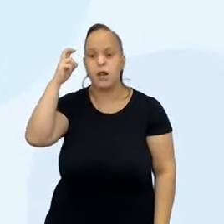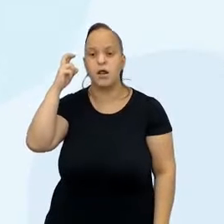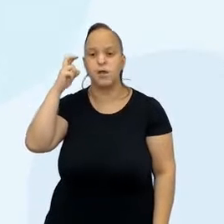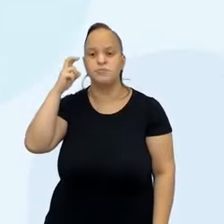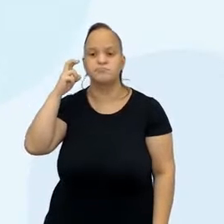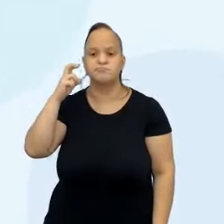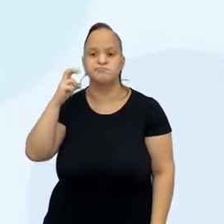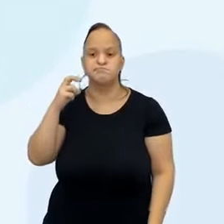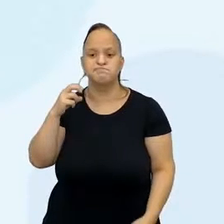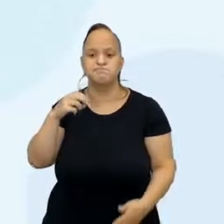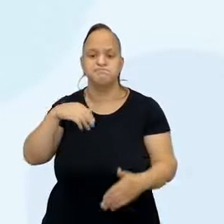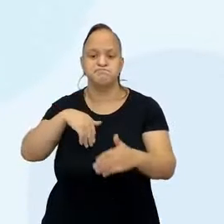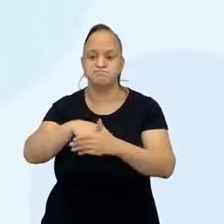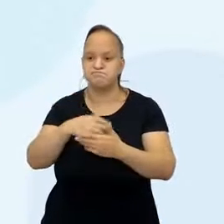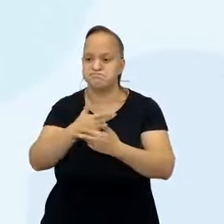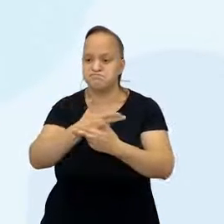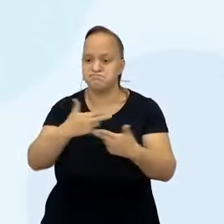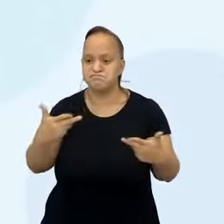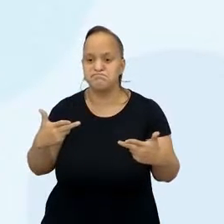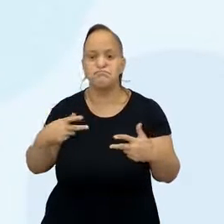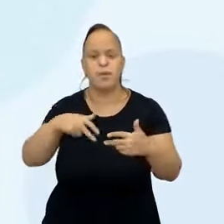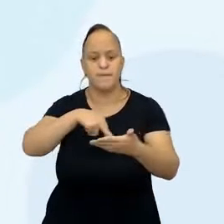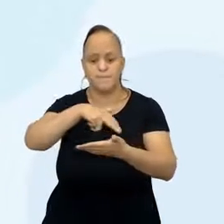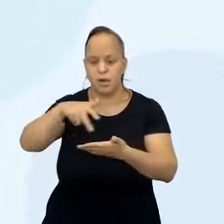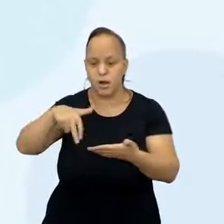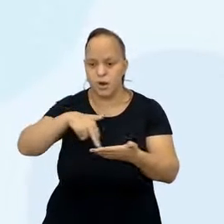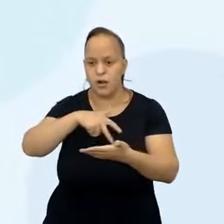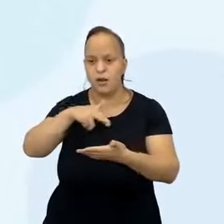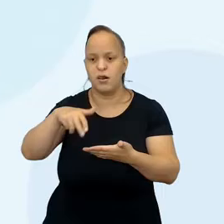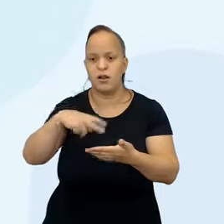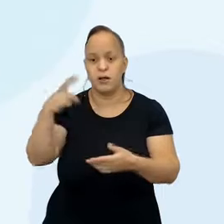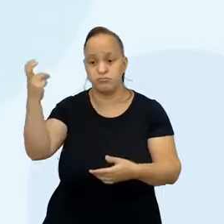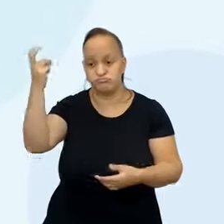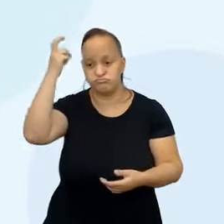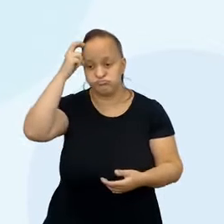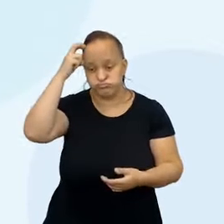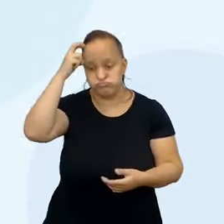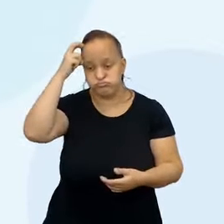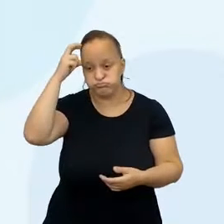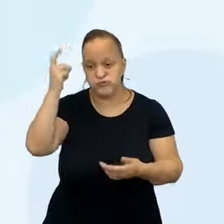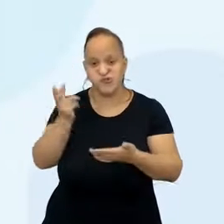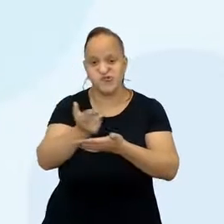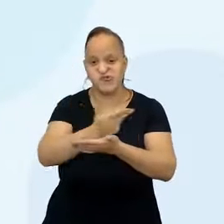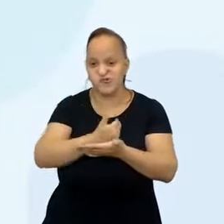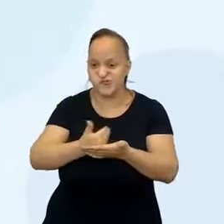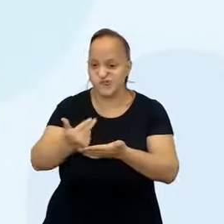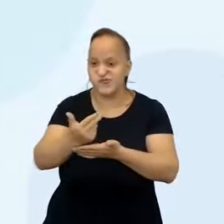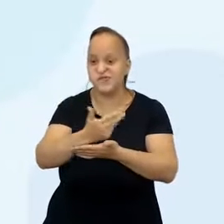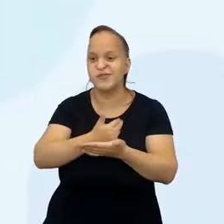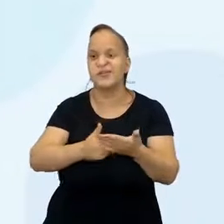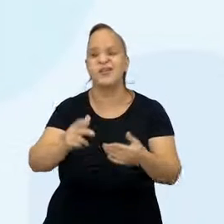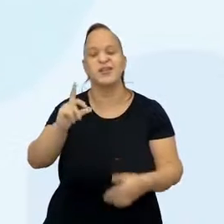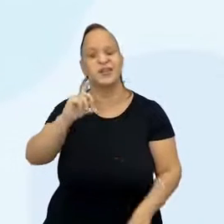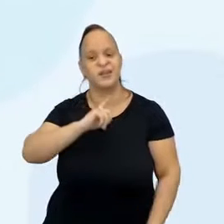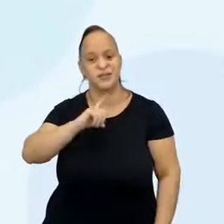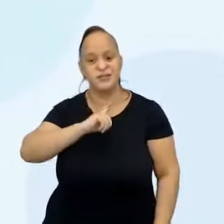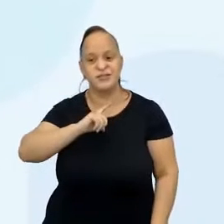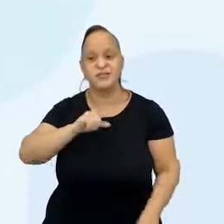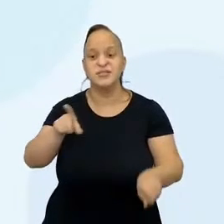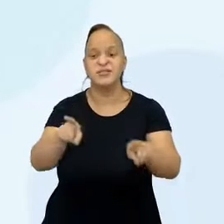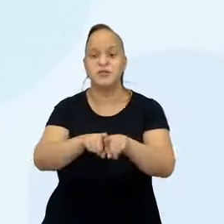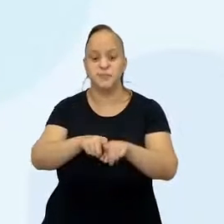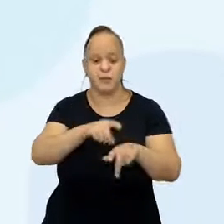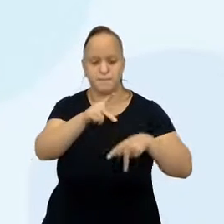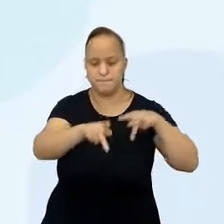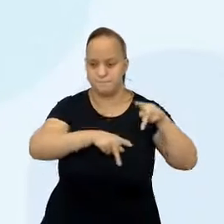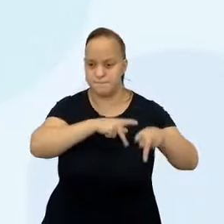dança, uma cultura popular que envolve música, a questão lúdica também está presente na capoeira, e a resistência de um